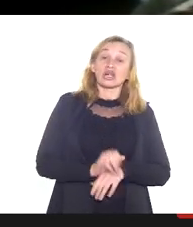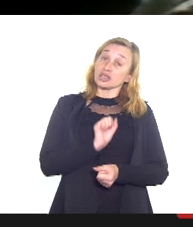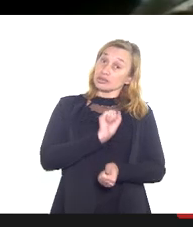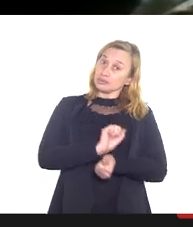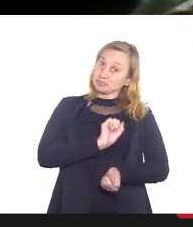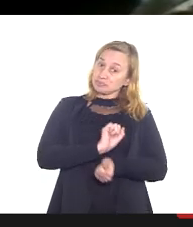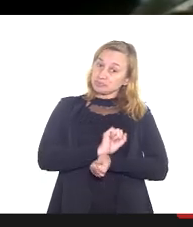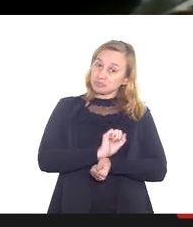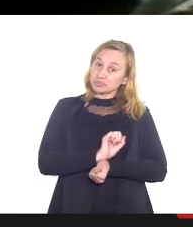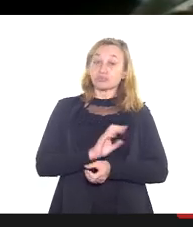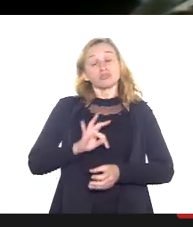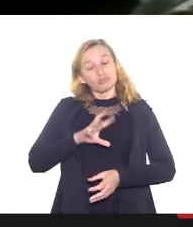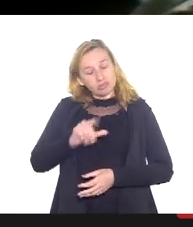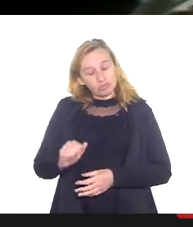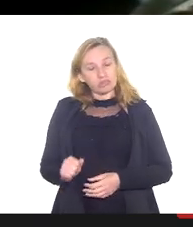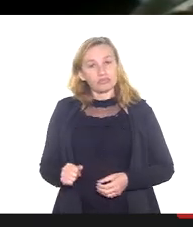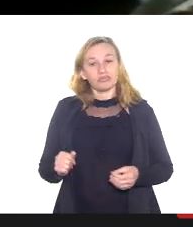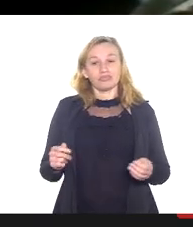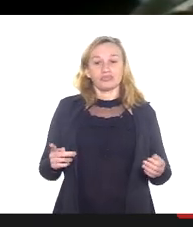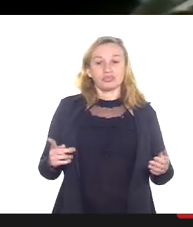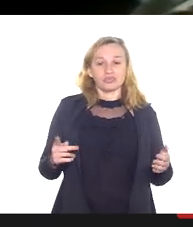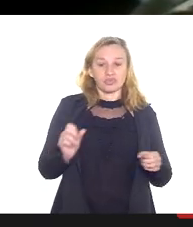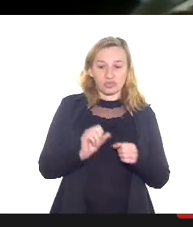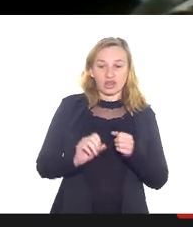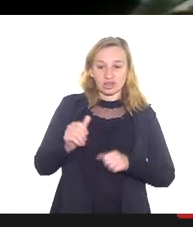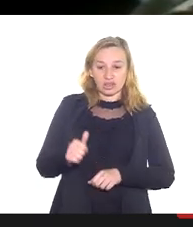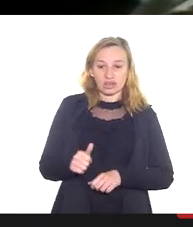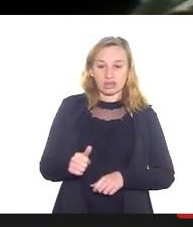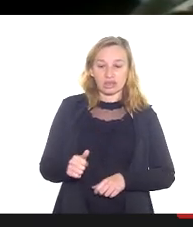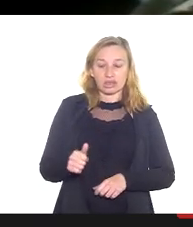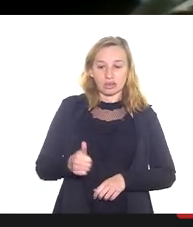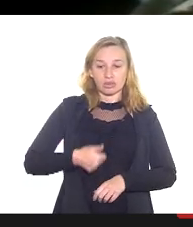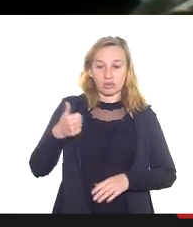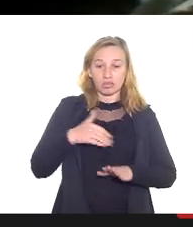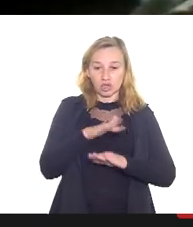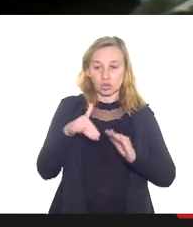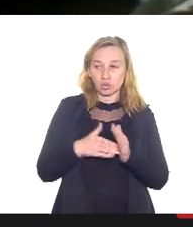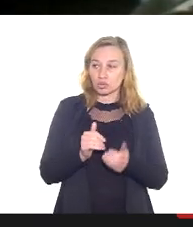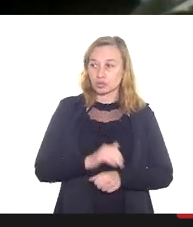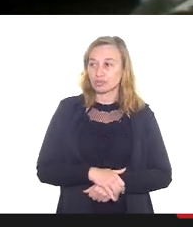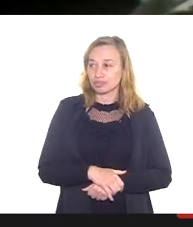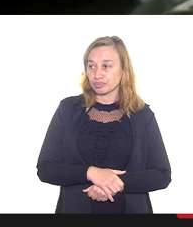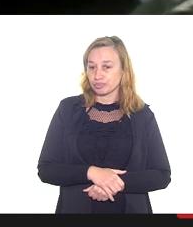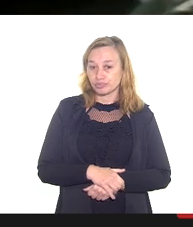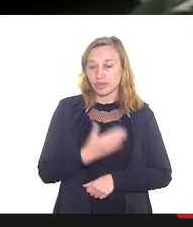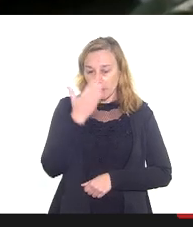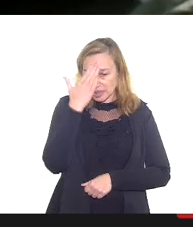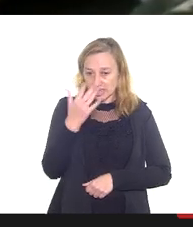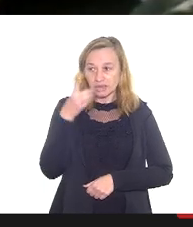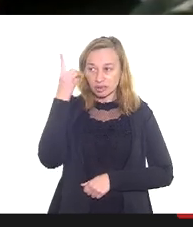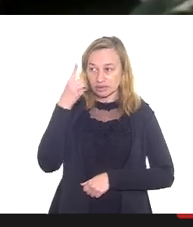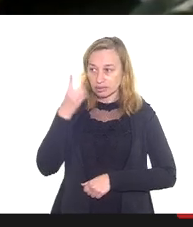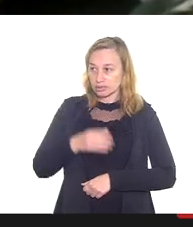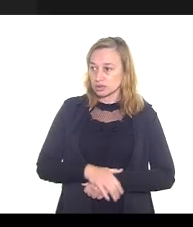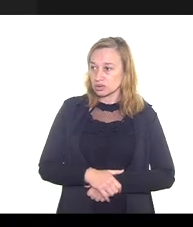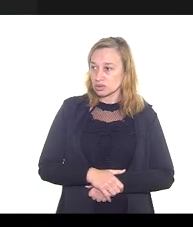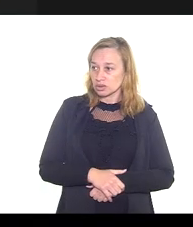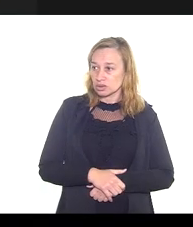espera que tudo corra da melhor forma possível para todos. Obrigado, deputado.